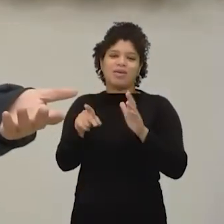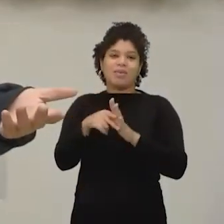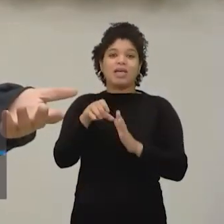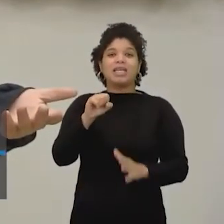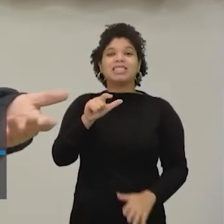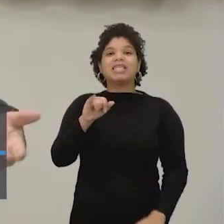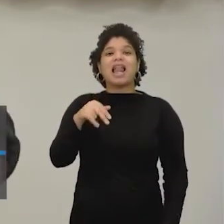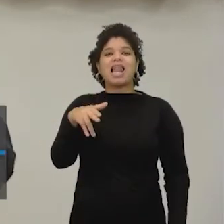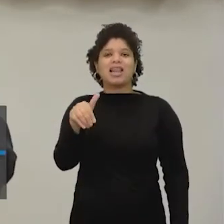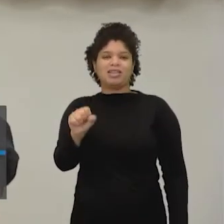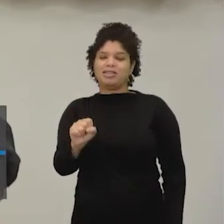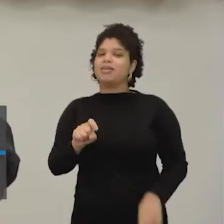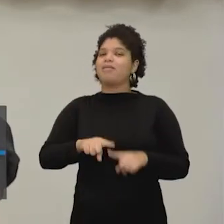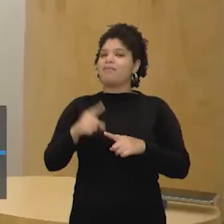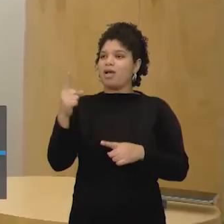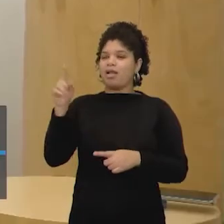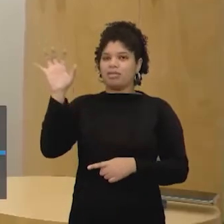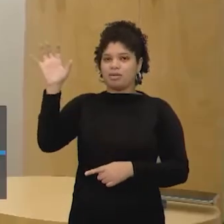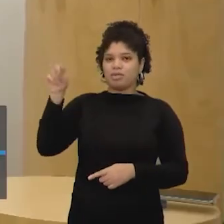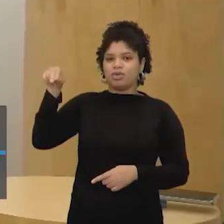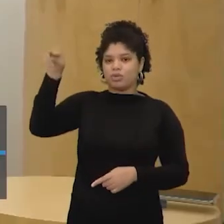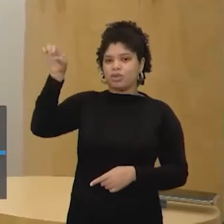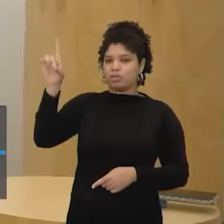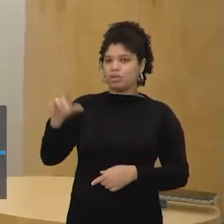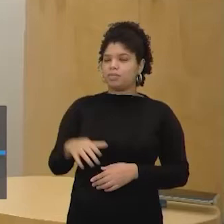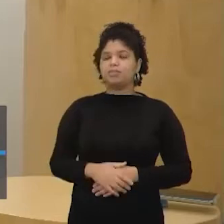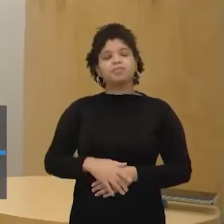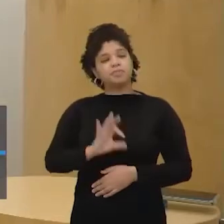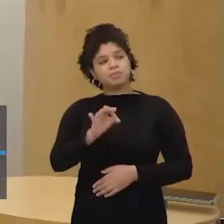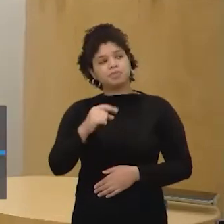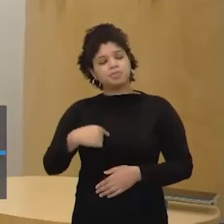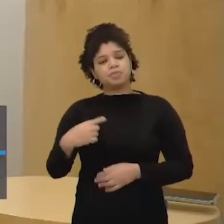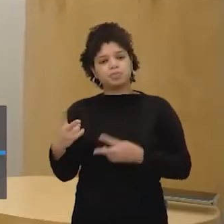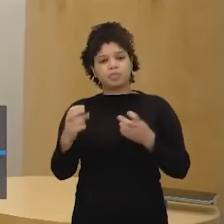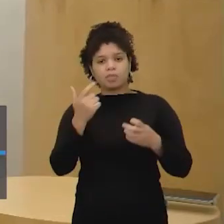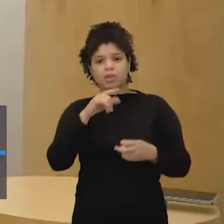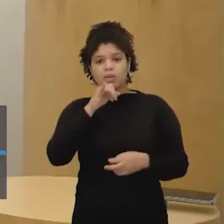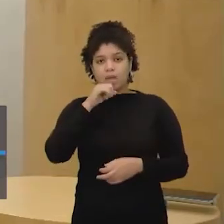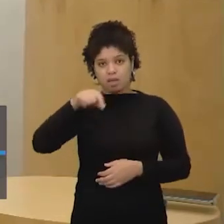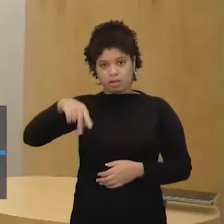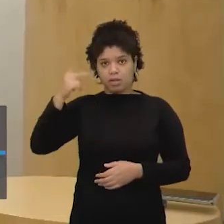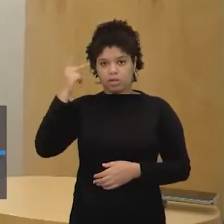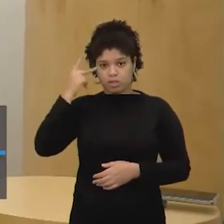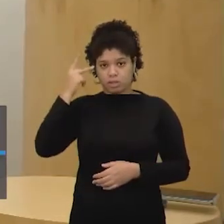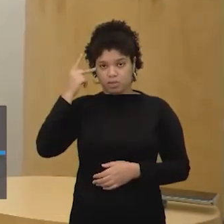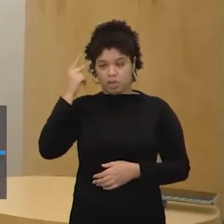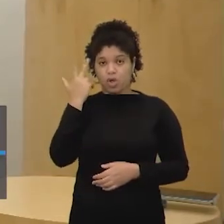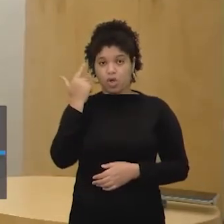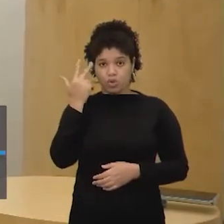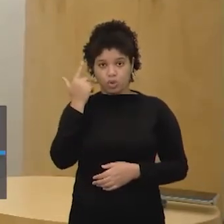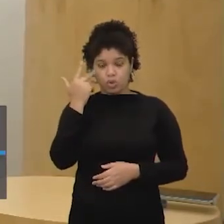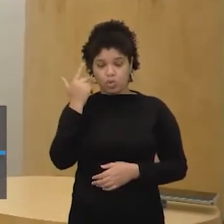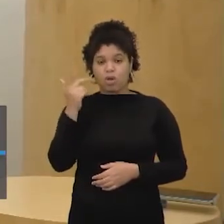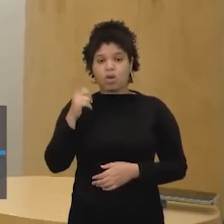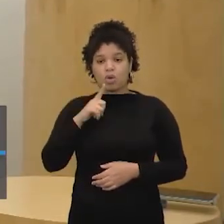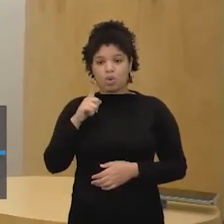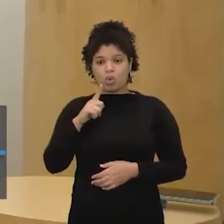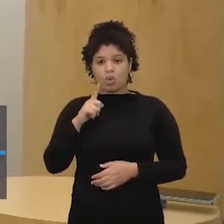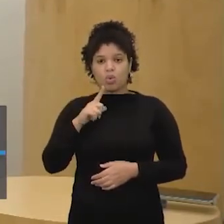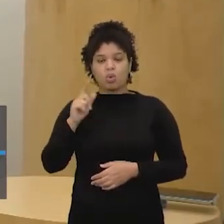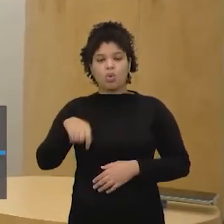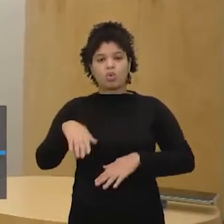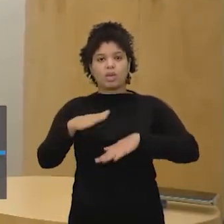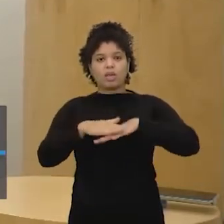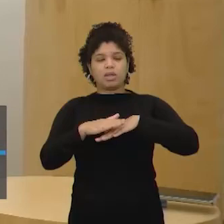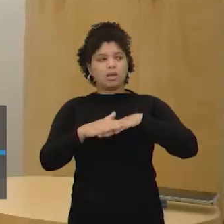das salinas do Nordeste. E é uma boa da gente perceber que, por exemplo, aqui em São Paulo é muito comum, dependendo da época do